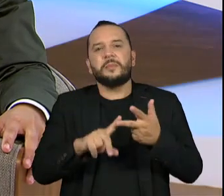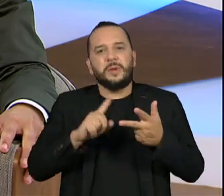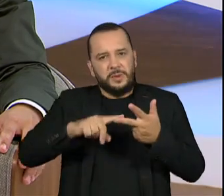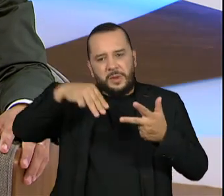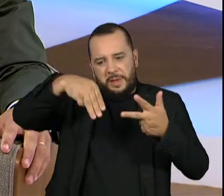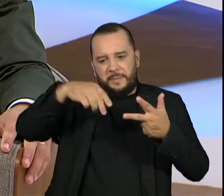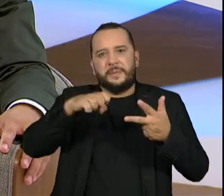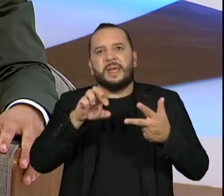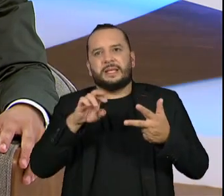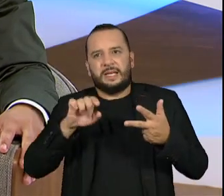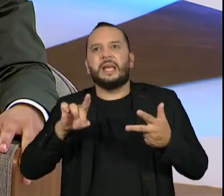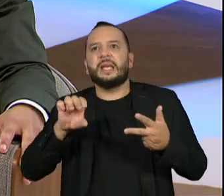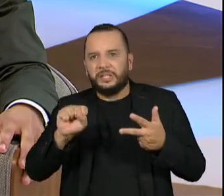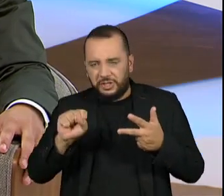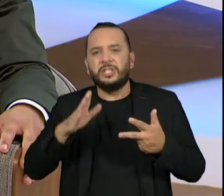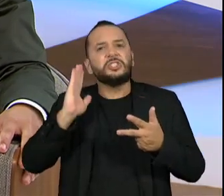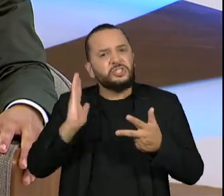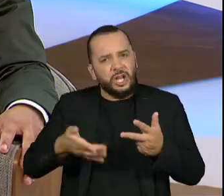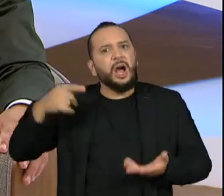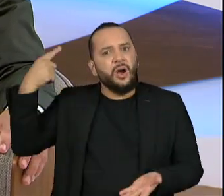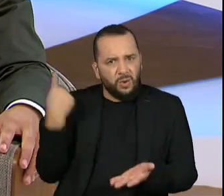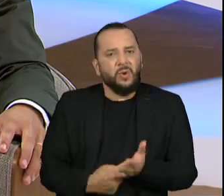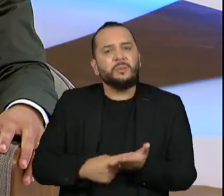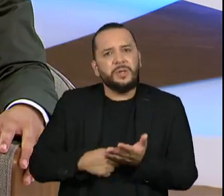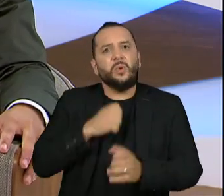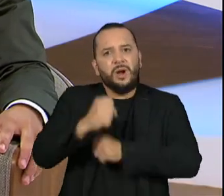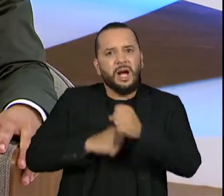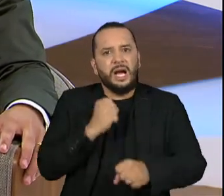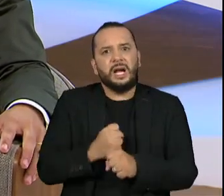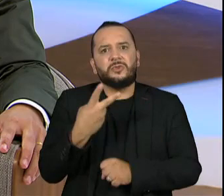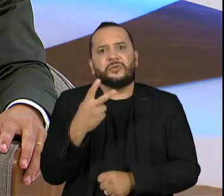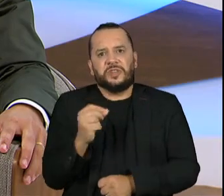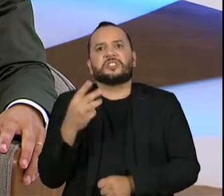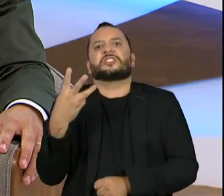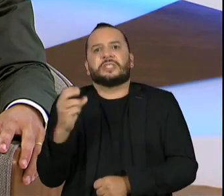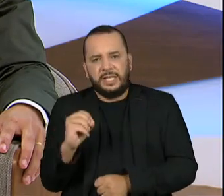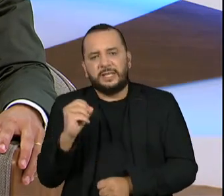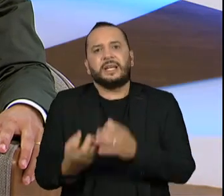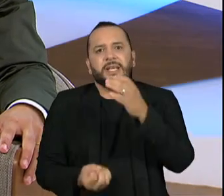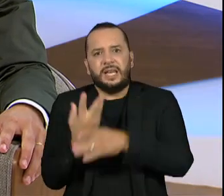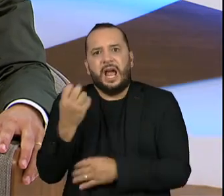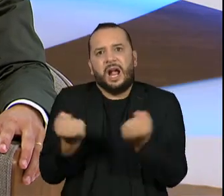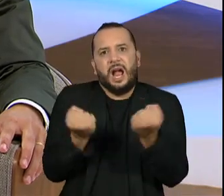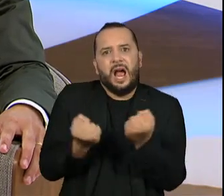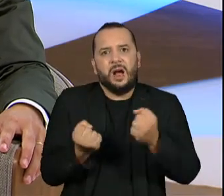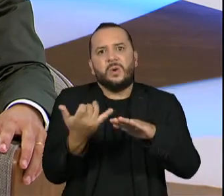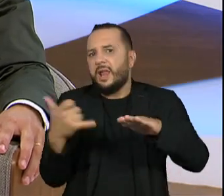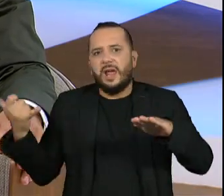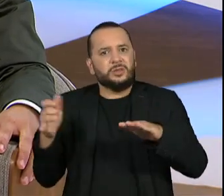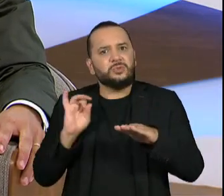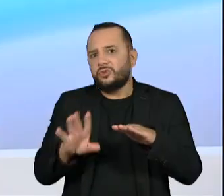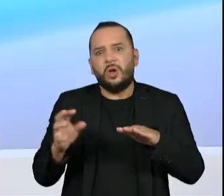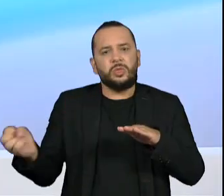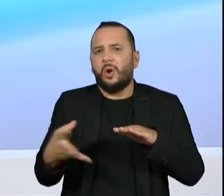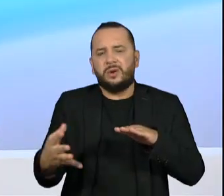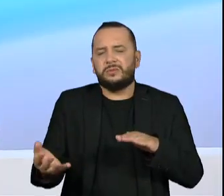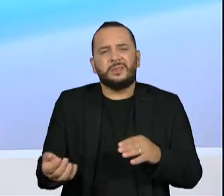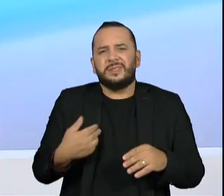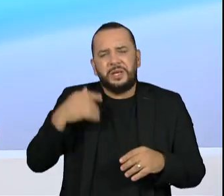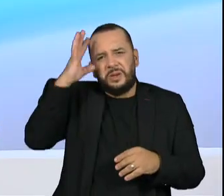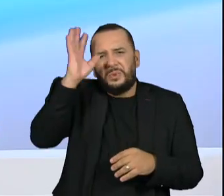partir de 2030 2032 dependendo da montadora 2028 vão ser só produzidos Veículos Elétricos novos